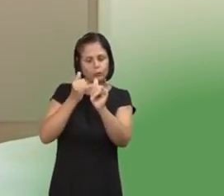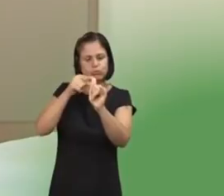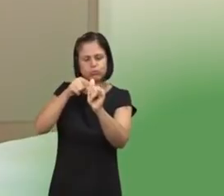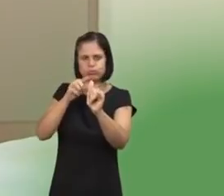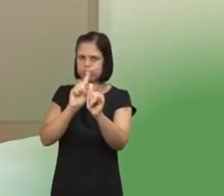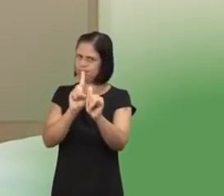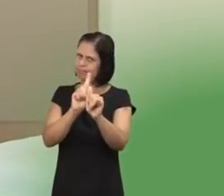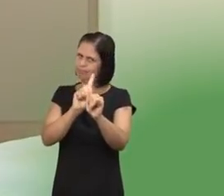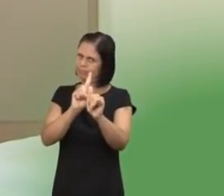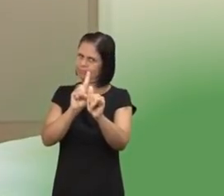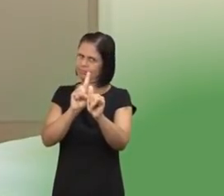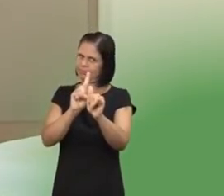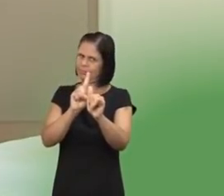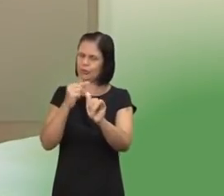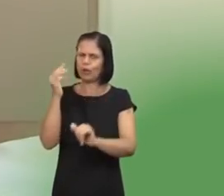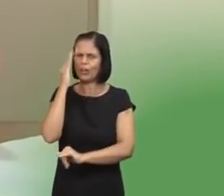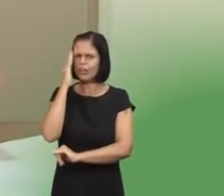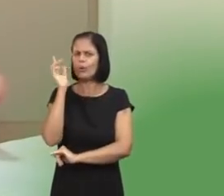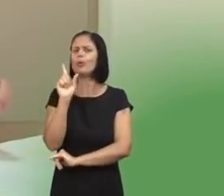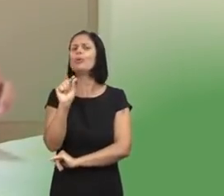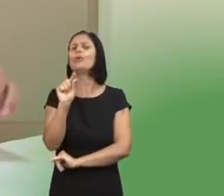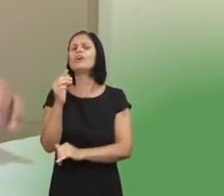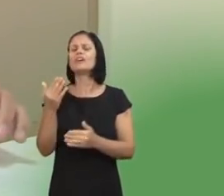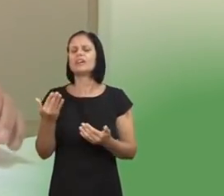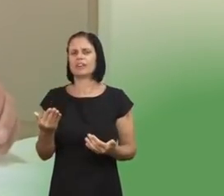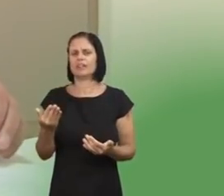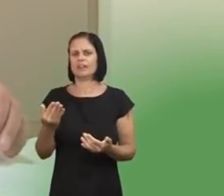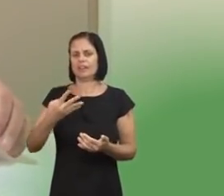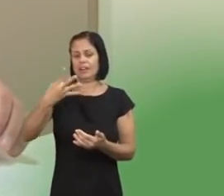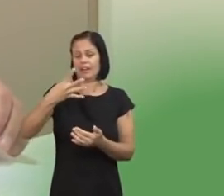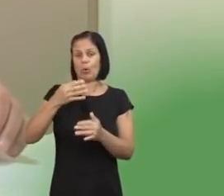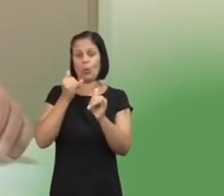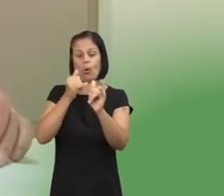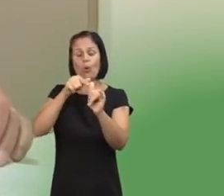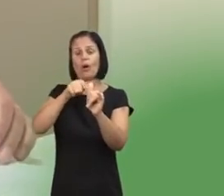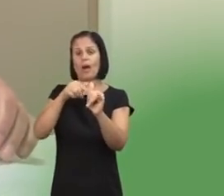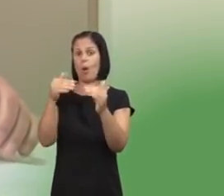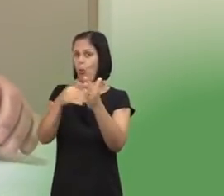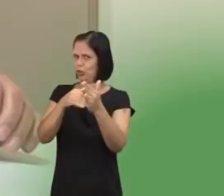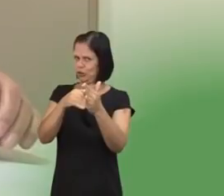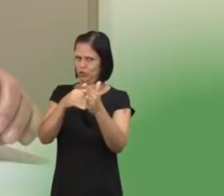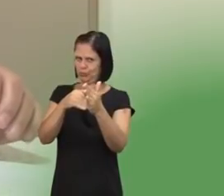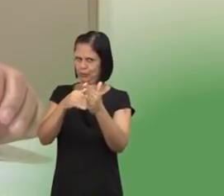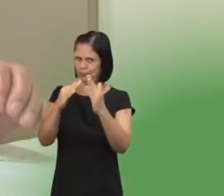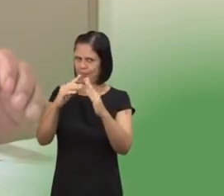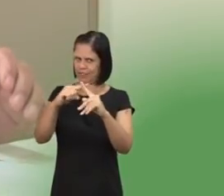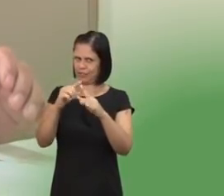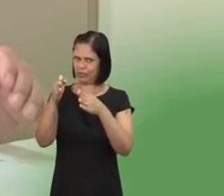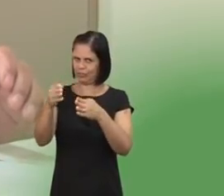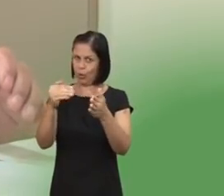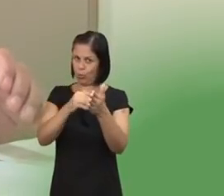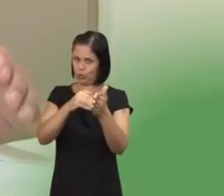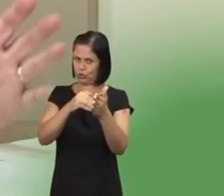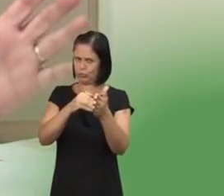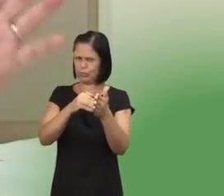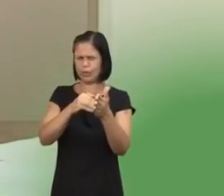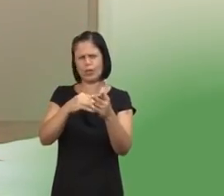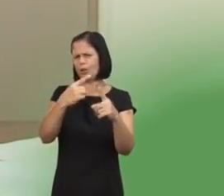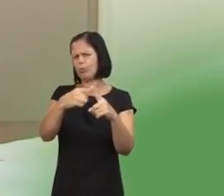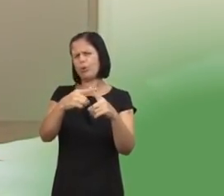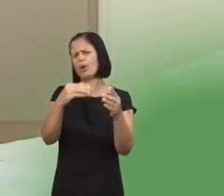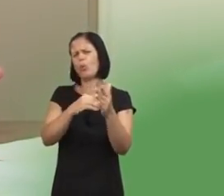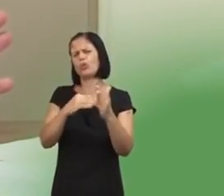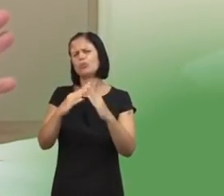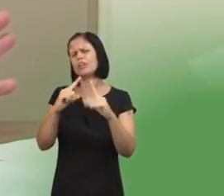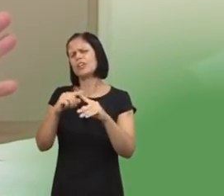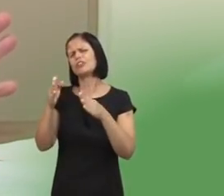trombeta ainda não tocou, o que é que nós entendemos? Que essa 4ª trombeta, ela será a última para a igreja. Sim, mas por que